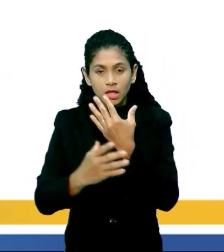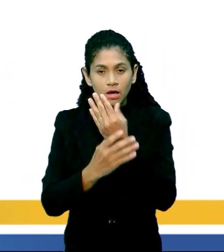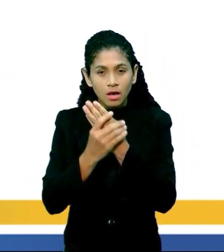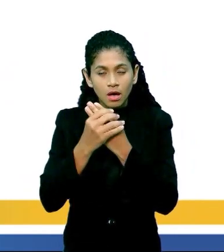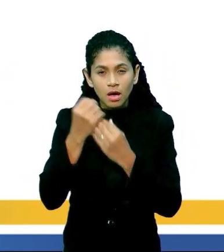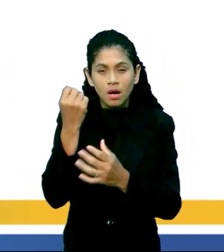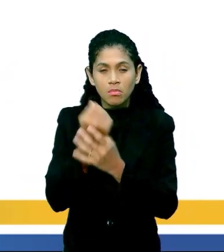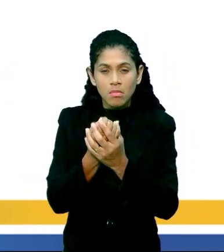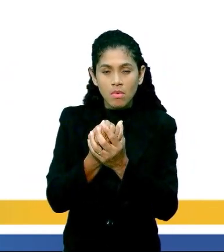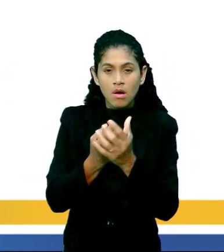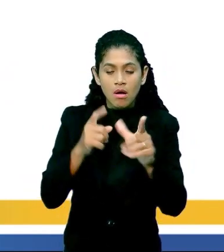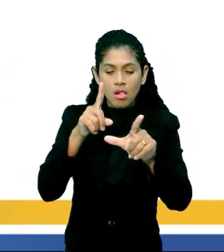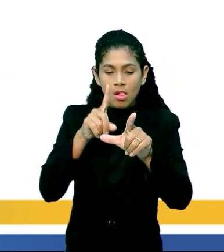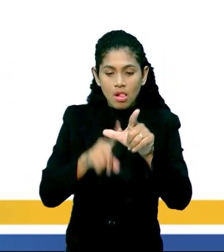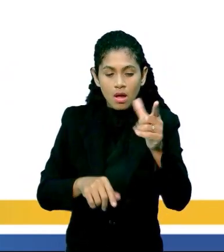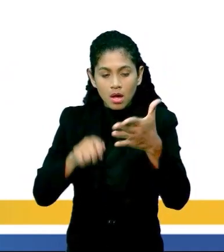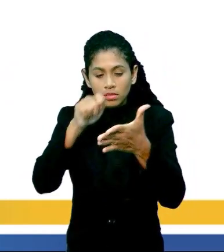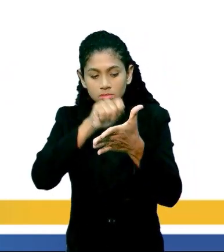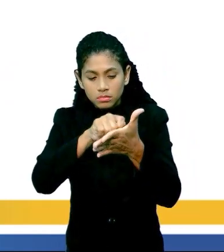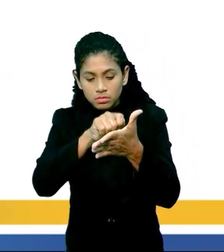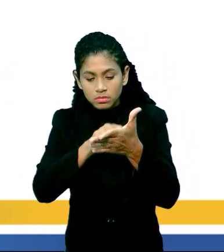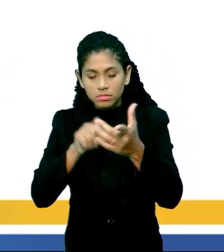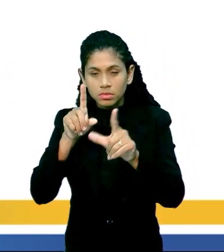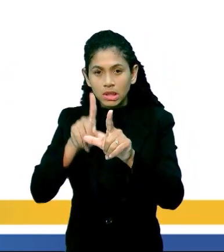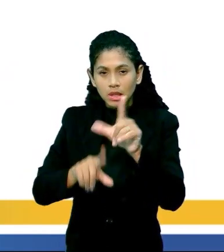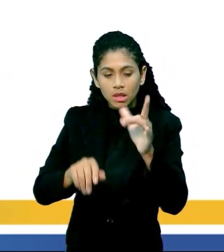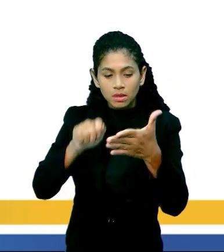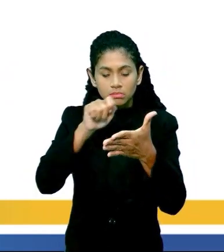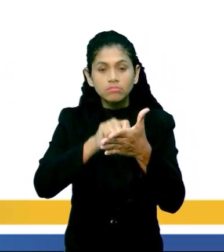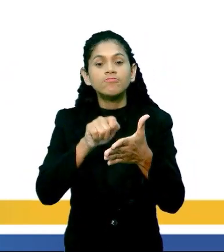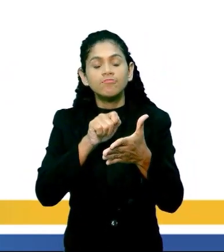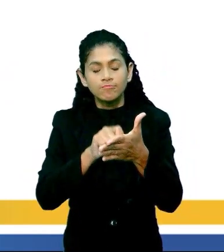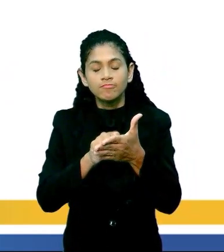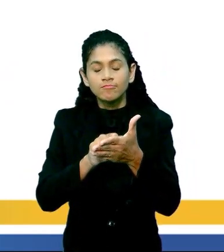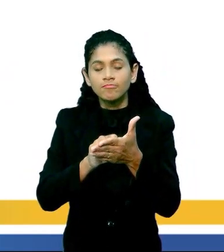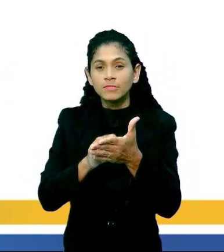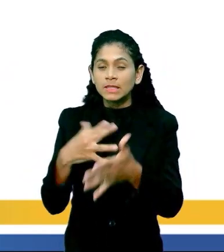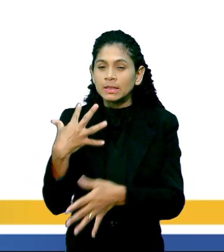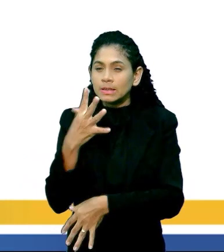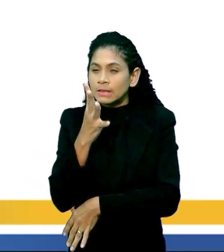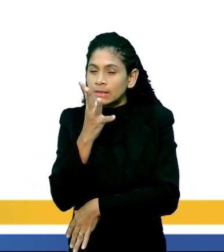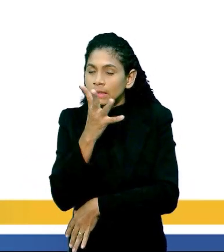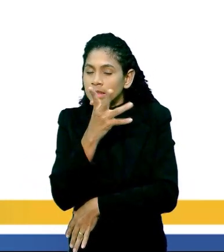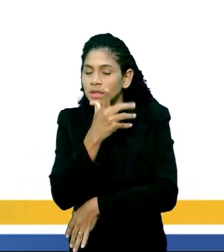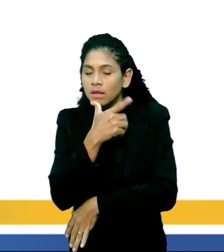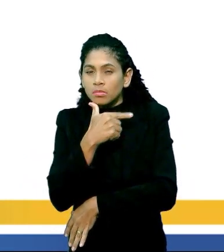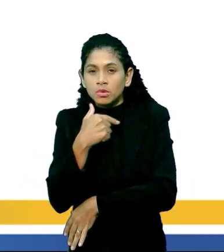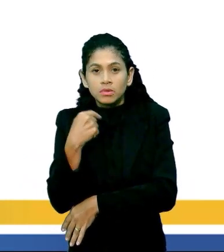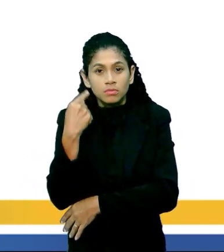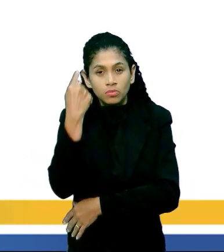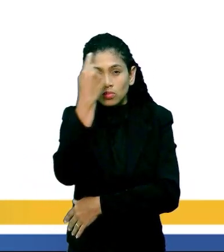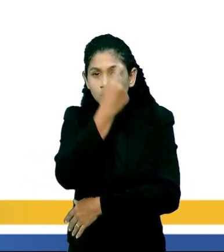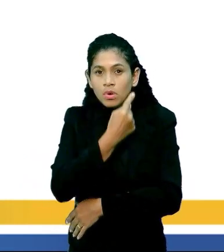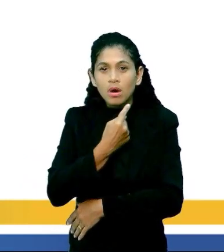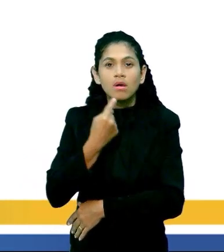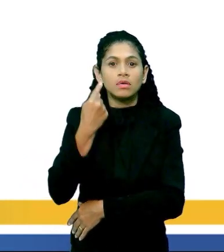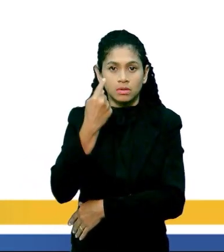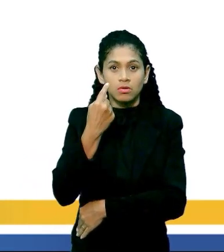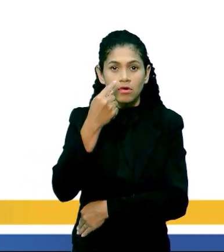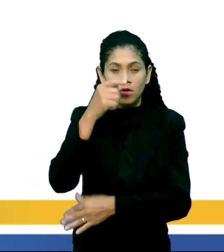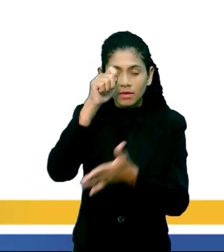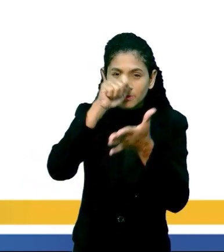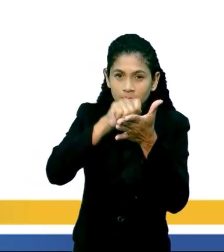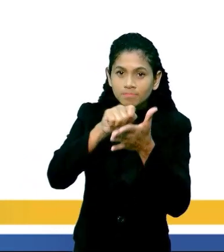trabalho artesanal que dura cerca de 1 hora para a confecção de uma página. Em seguida, a chapa é